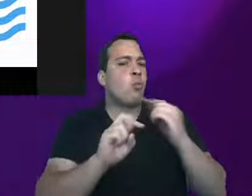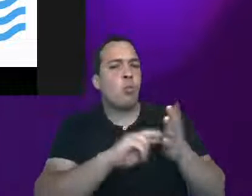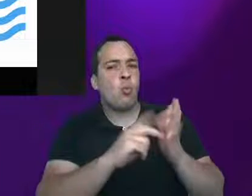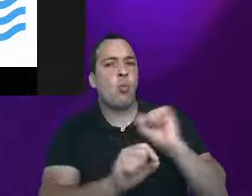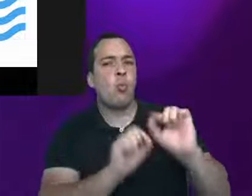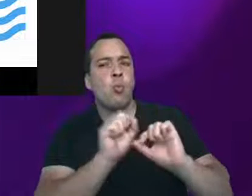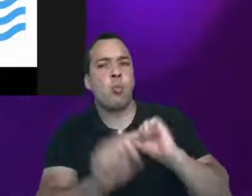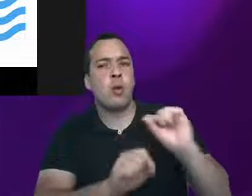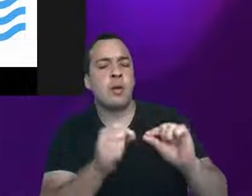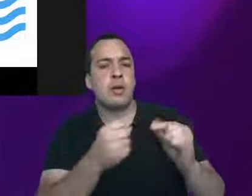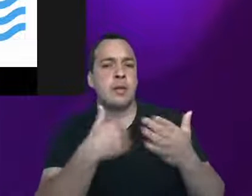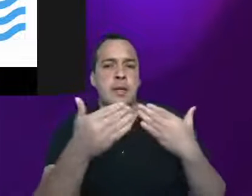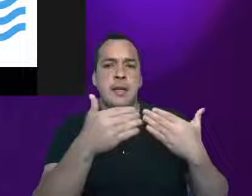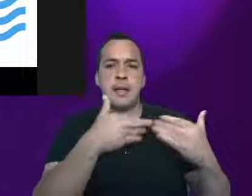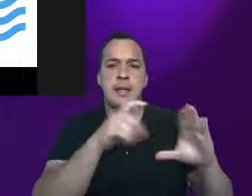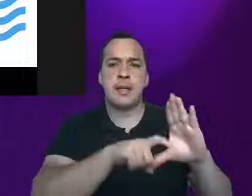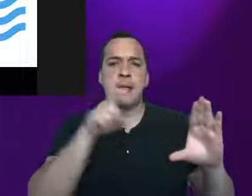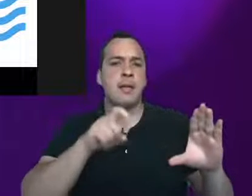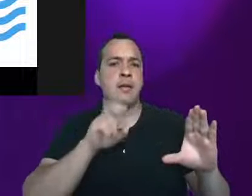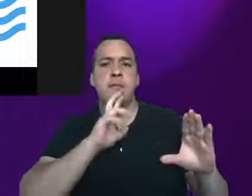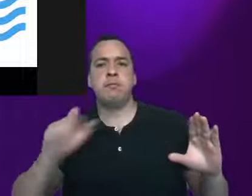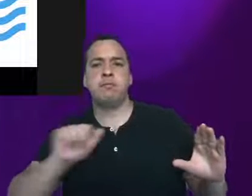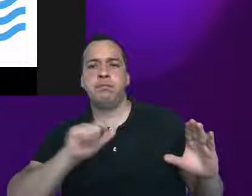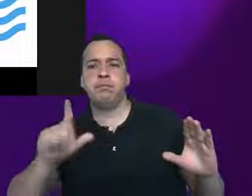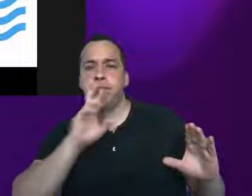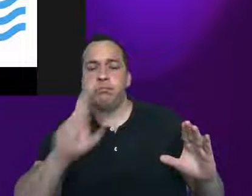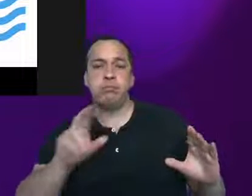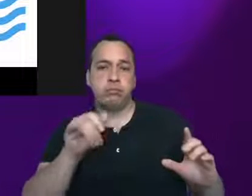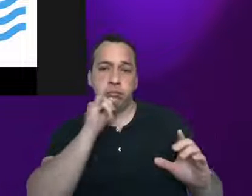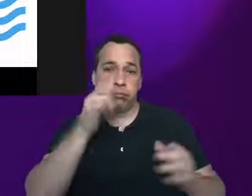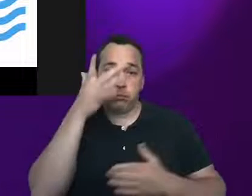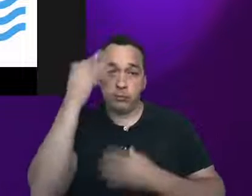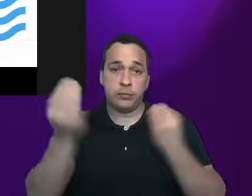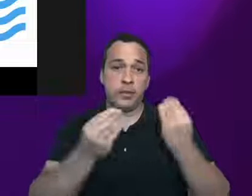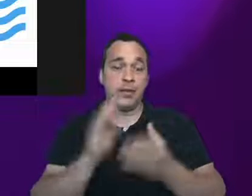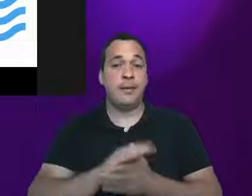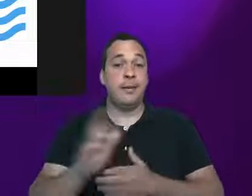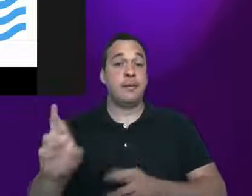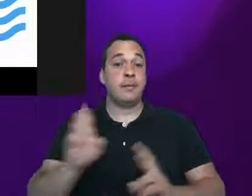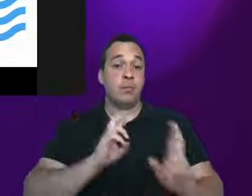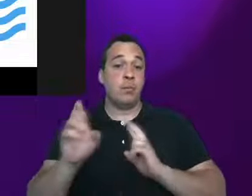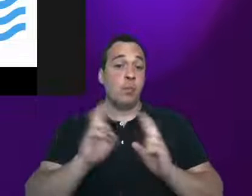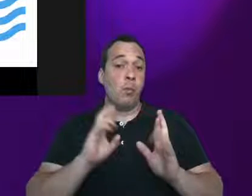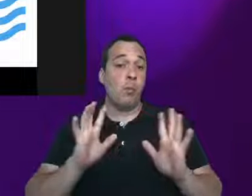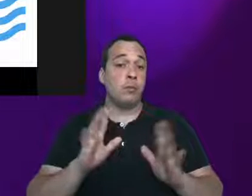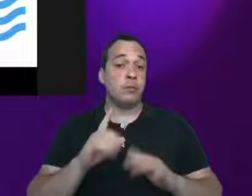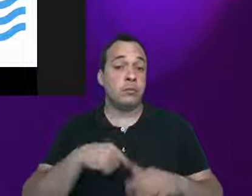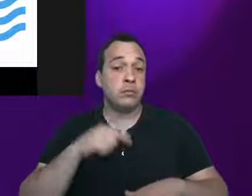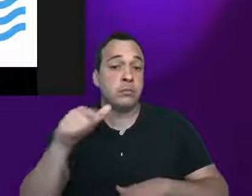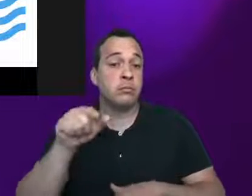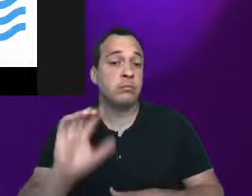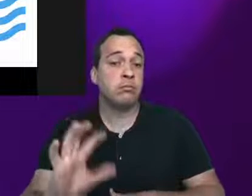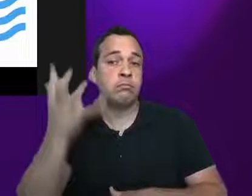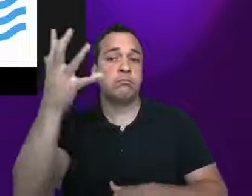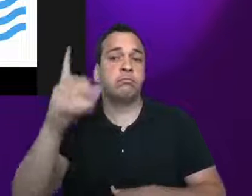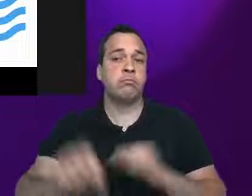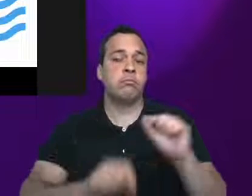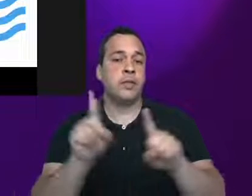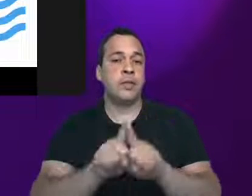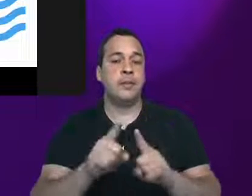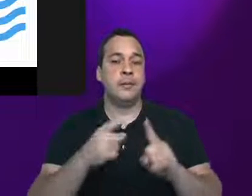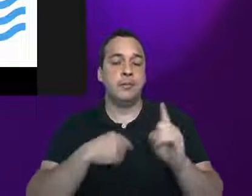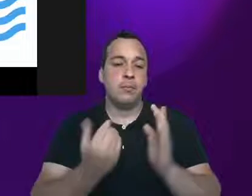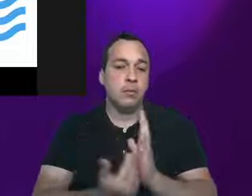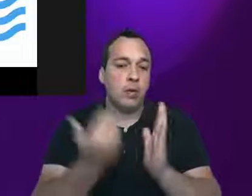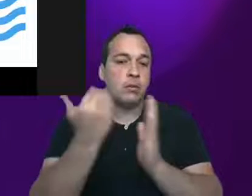totalmente independente da fluidorresponsividade. Eu posso ter um indivíduo que é fluidorresponsivo, mas naquele momento, aquele fluido adicional